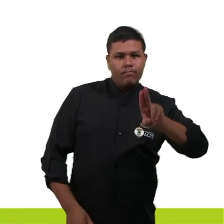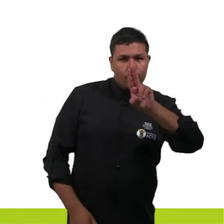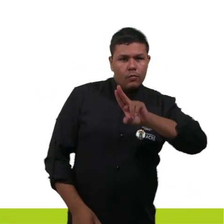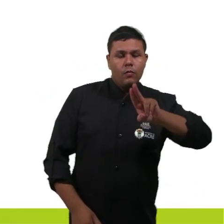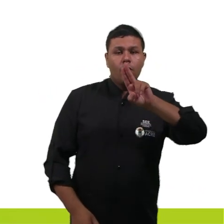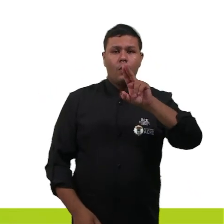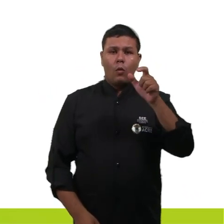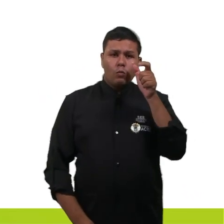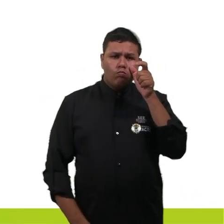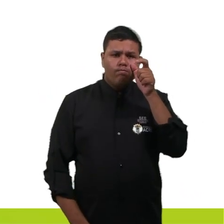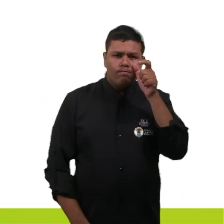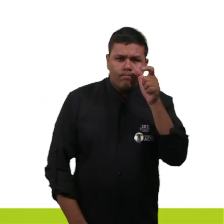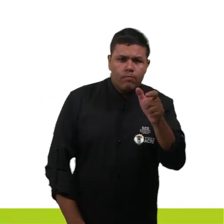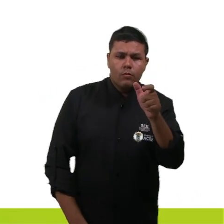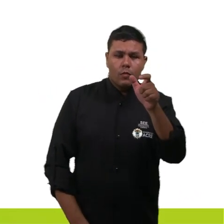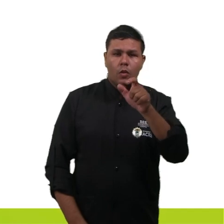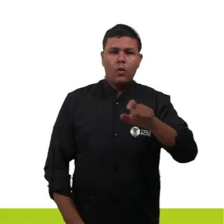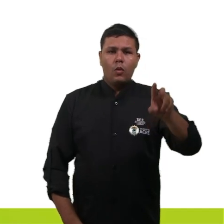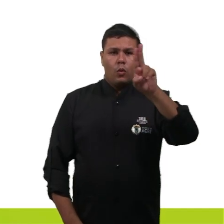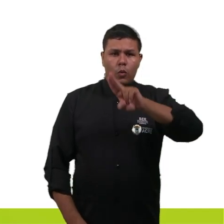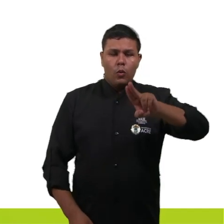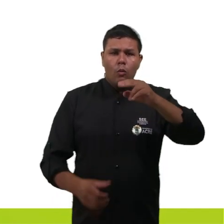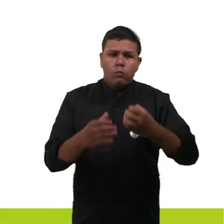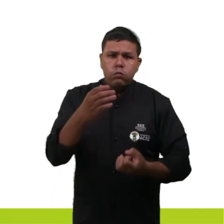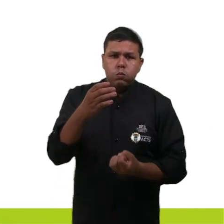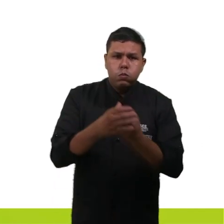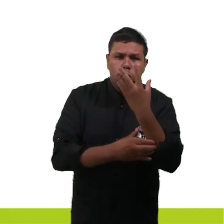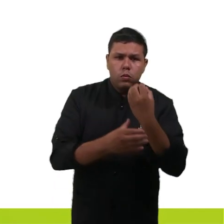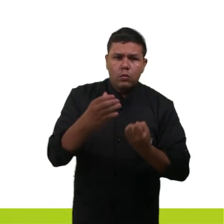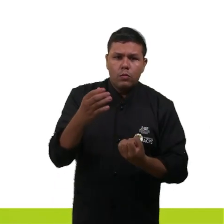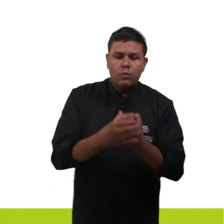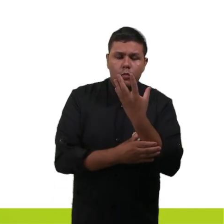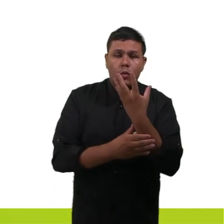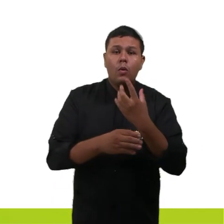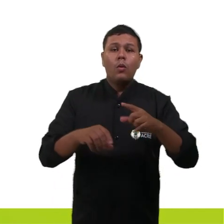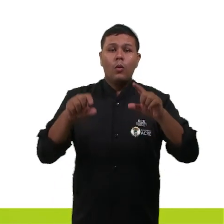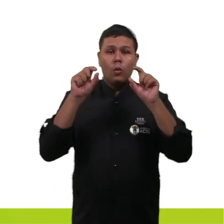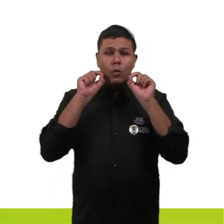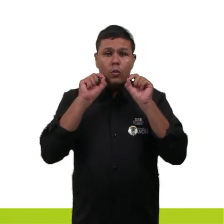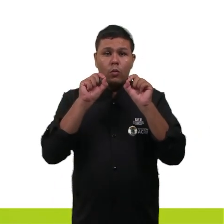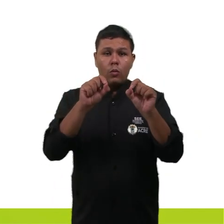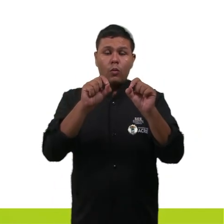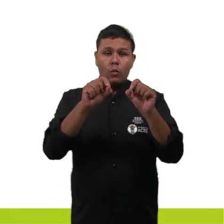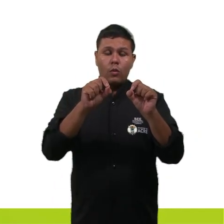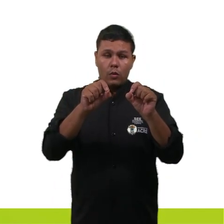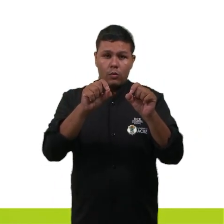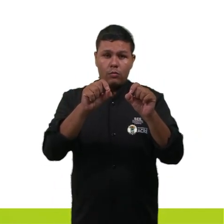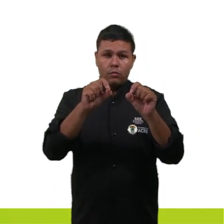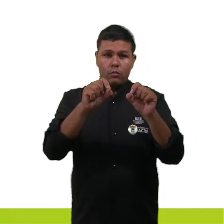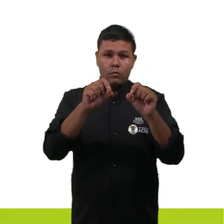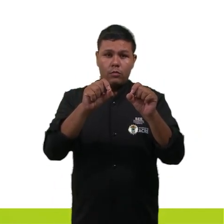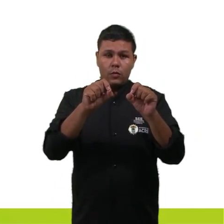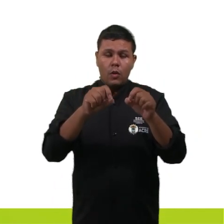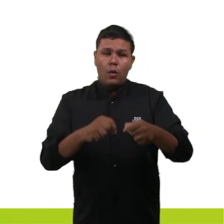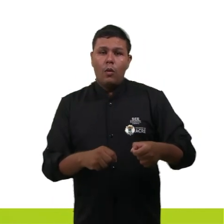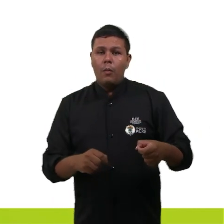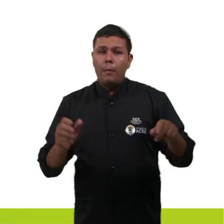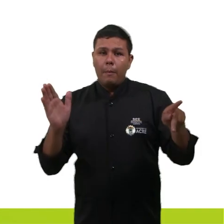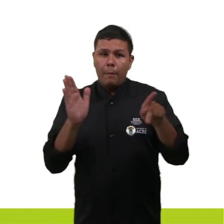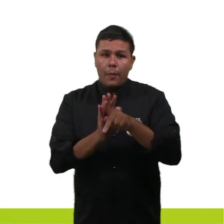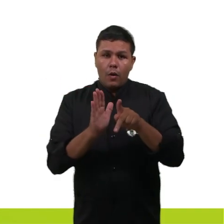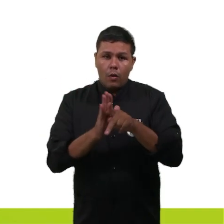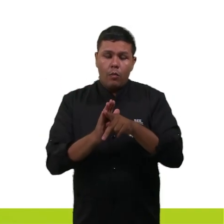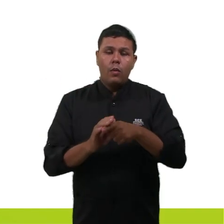que interessante, se utiliza das matérias-primas fornecidas pelo setor primário. Ou seja,